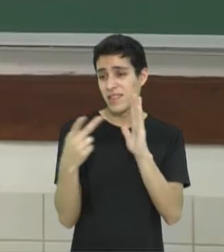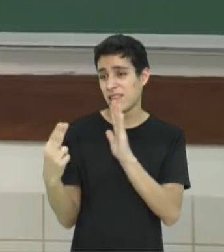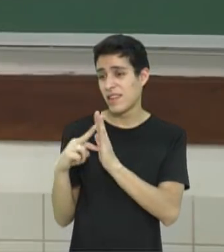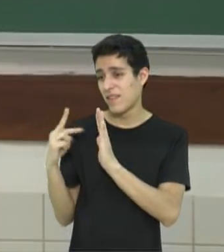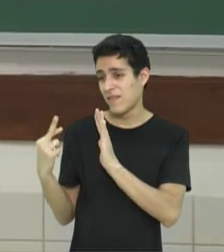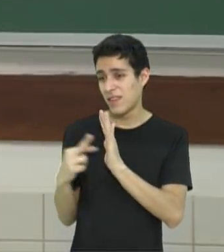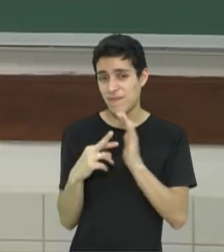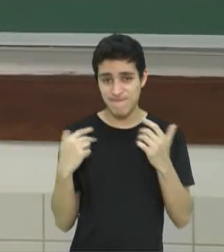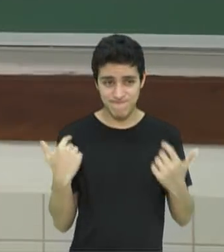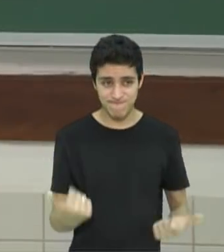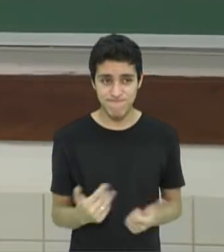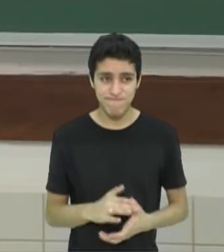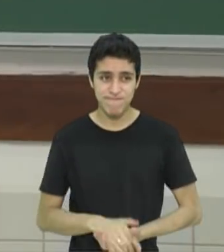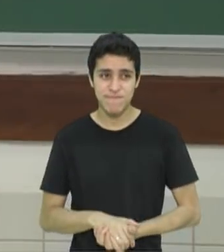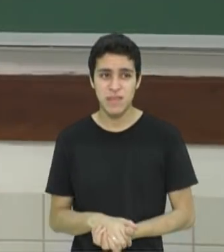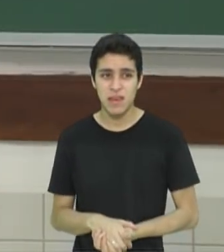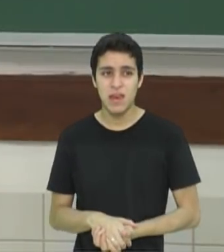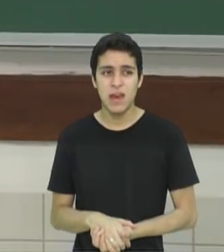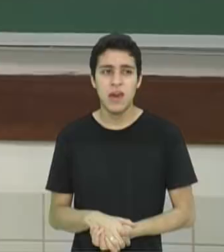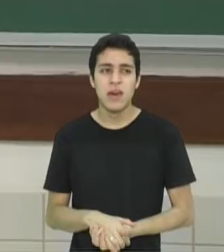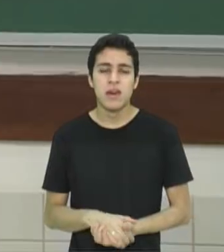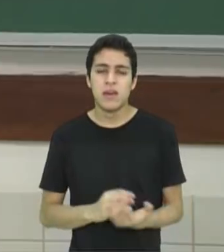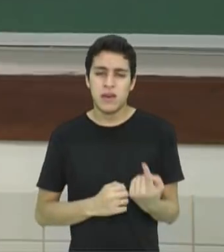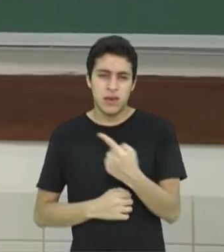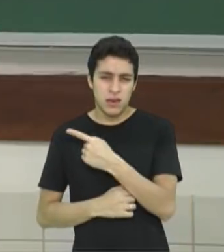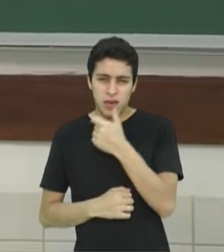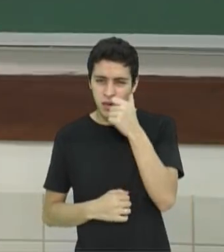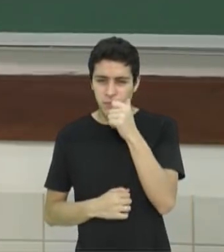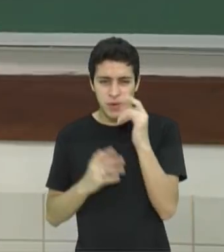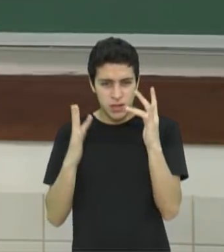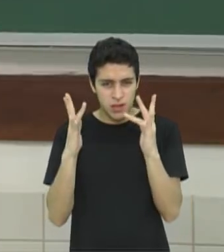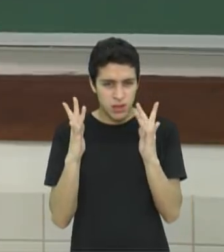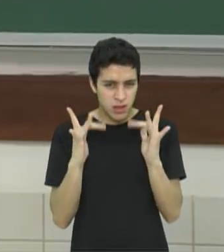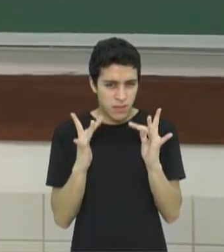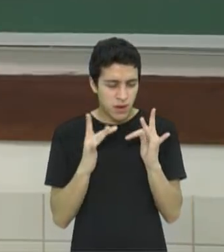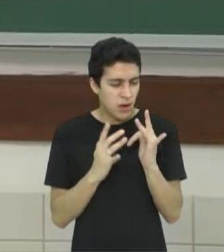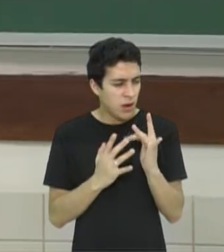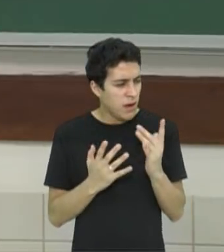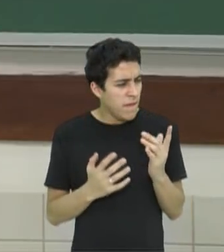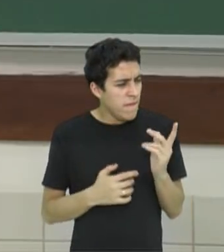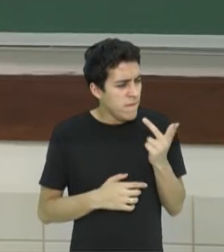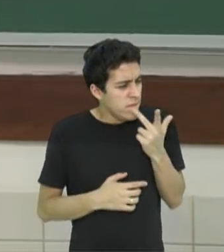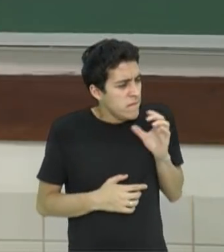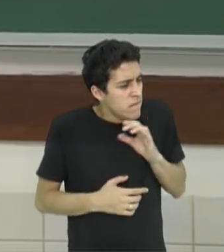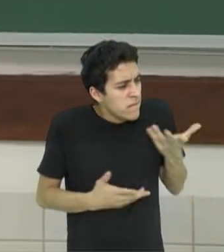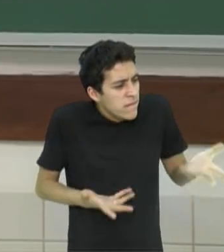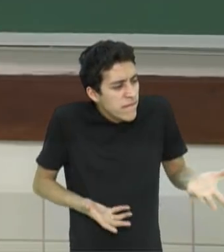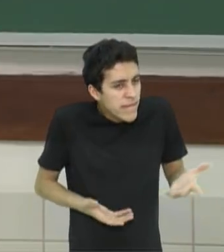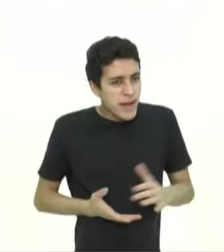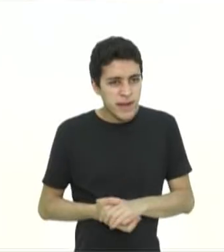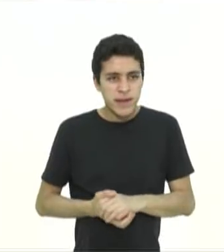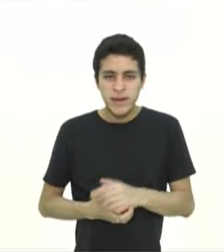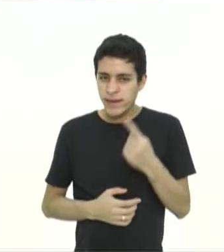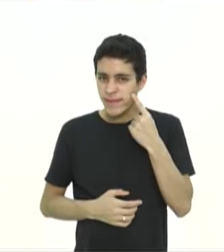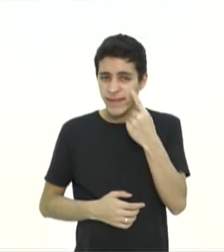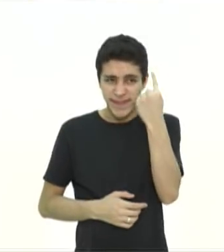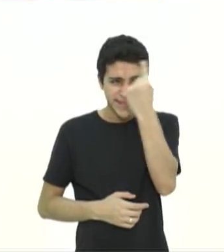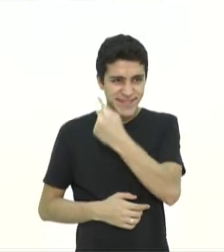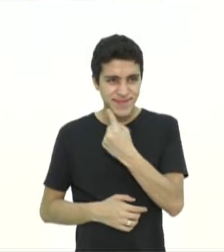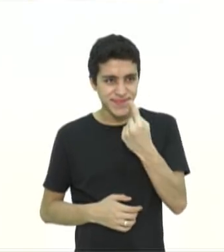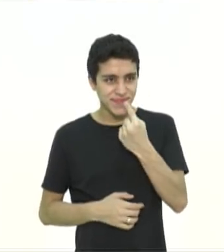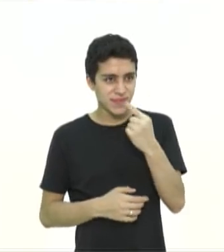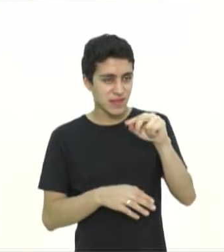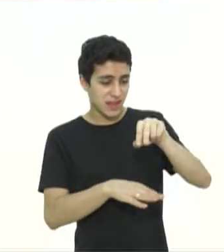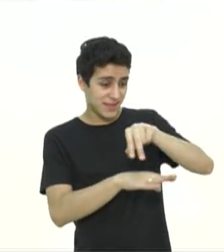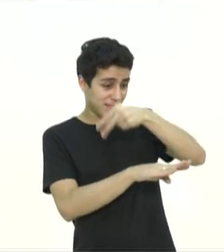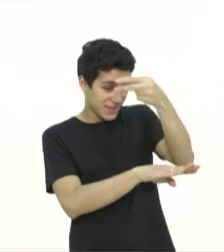aqui. Aí a namorada ficou com a cara, fale logo o que que é? E olha a cara dela, de quem acabou de